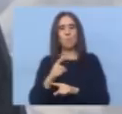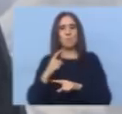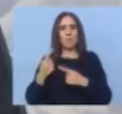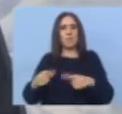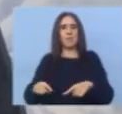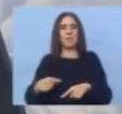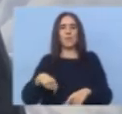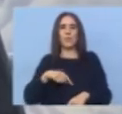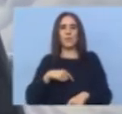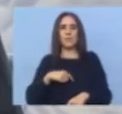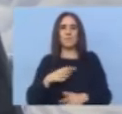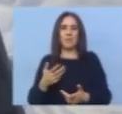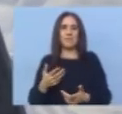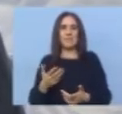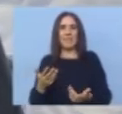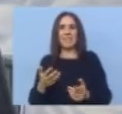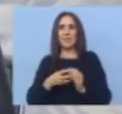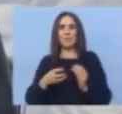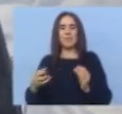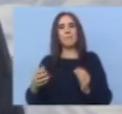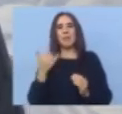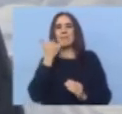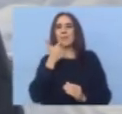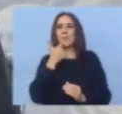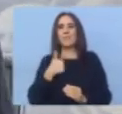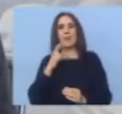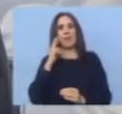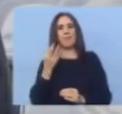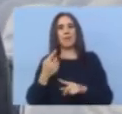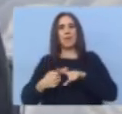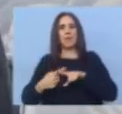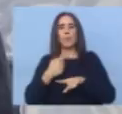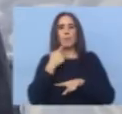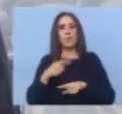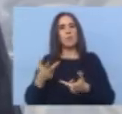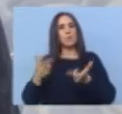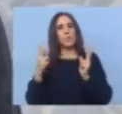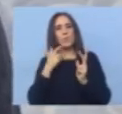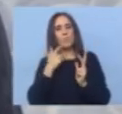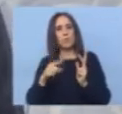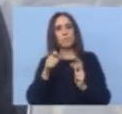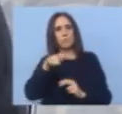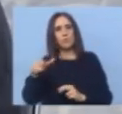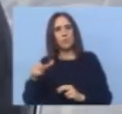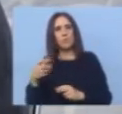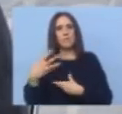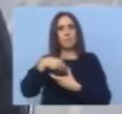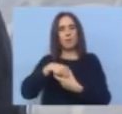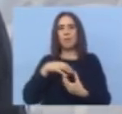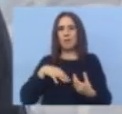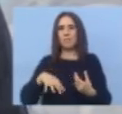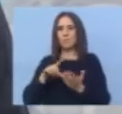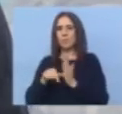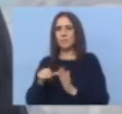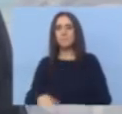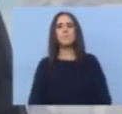E para nós é complicado, mas é uma grande alegria ver que há tanto entusiasmo, tanta disponibilidade das pessoas que querem fazer parte deste